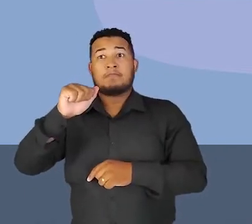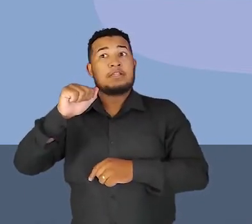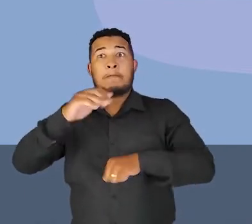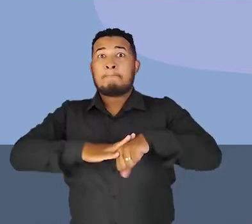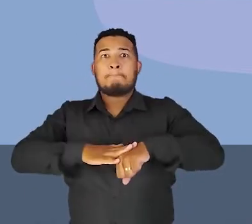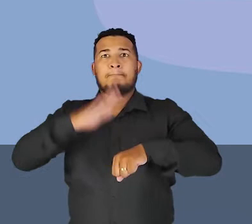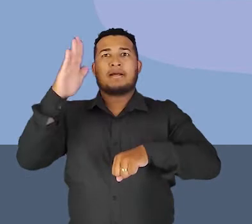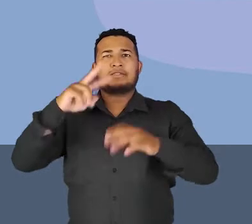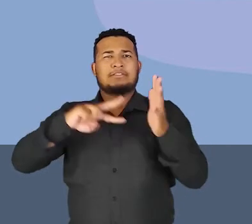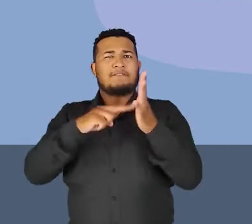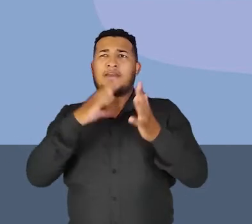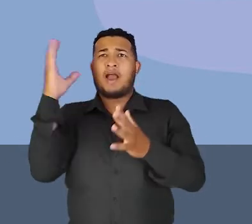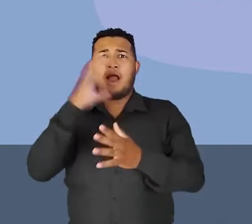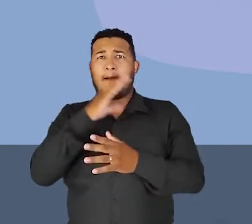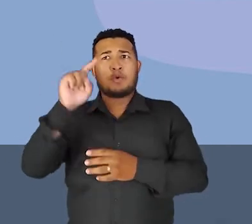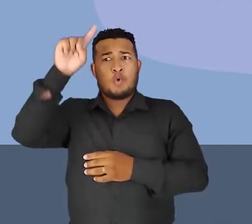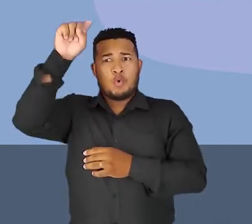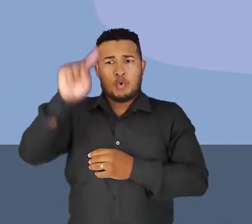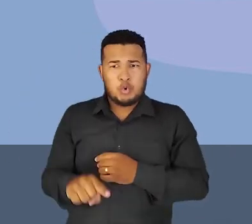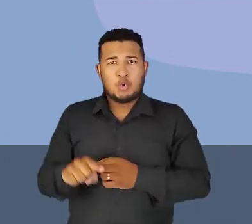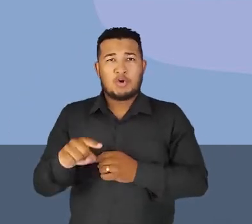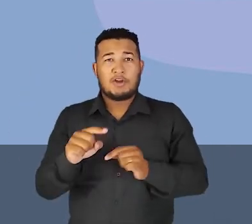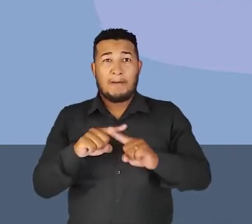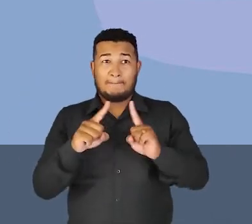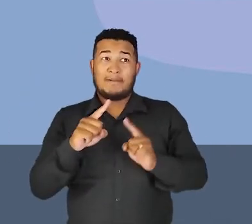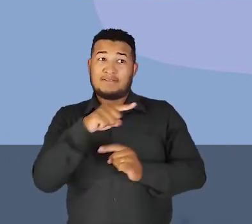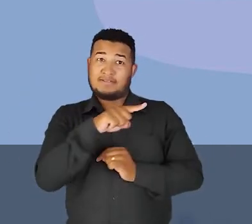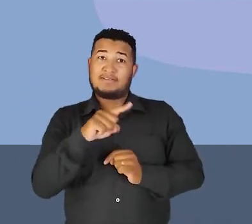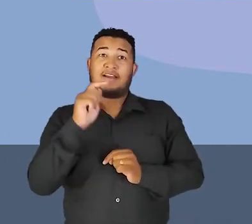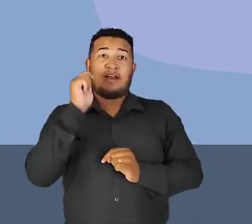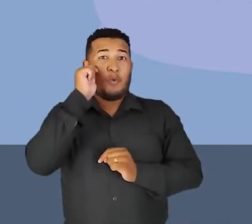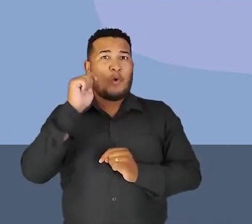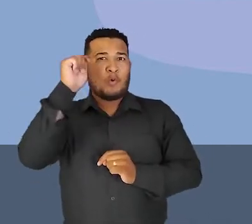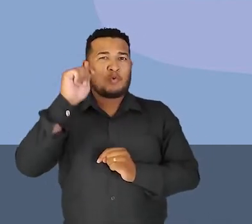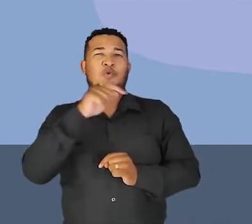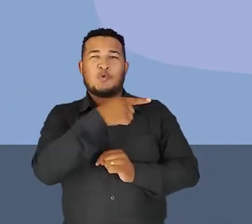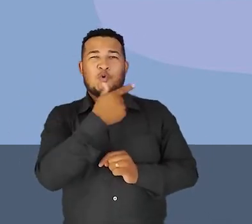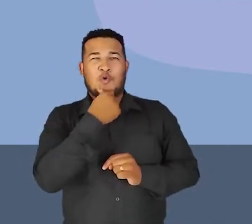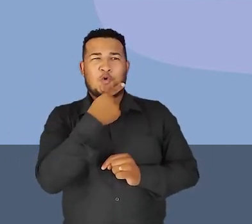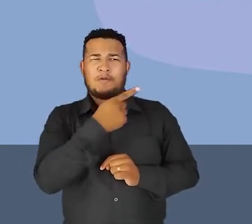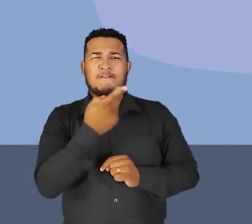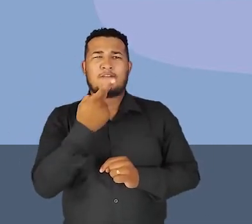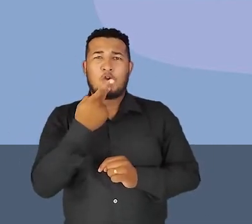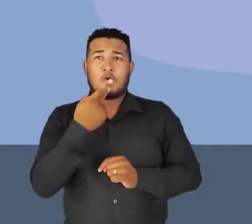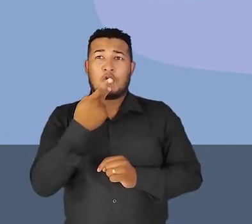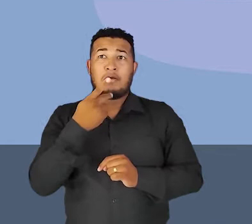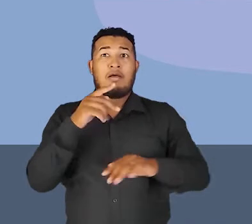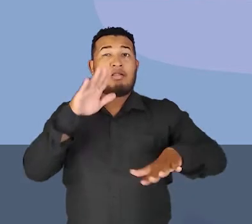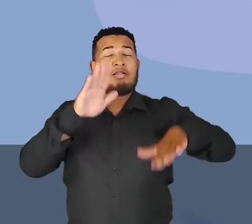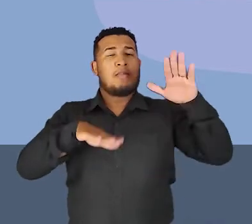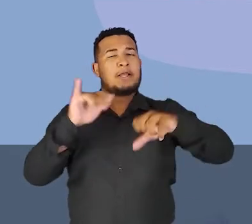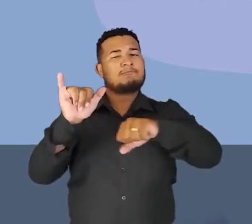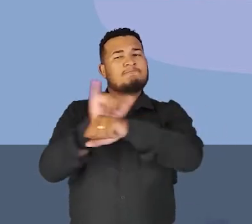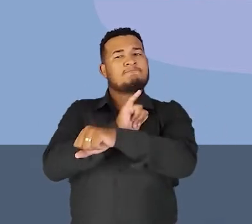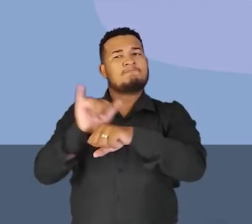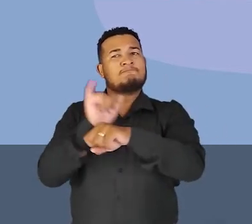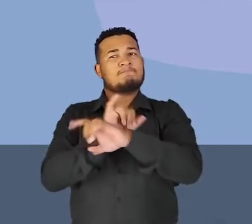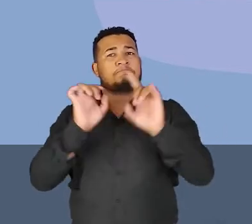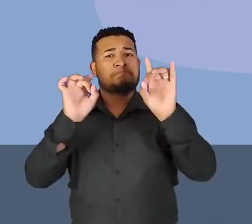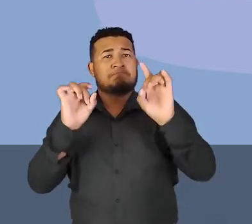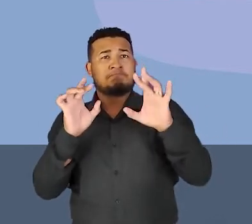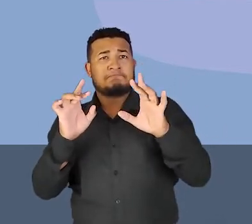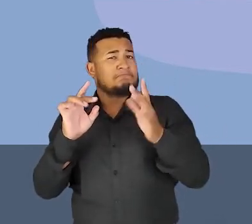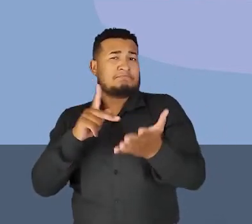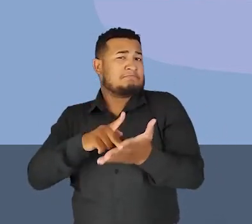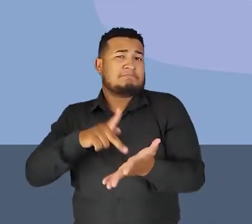mais rápido. Mas segundo este autor, segundo este filósofo, isso sobre condições especiais não